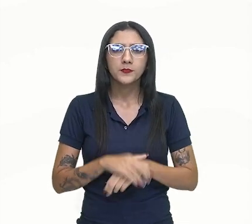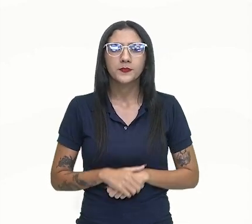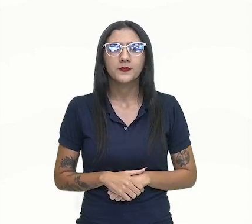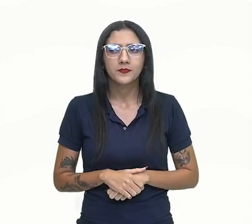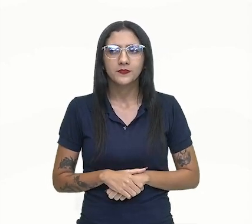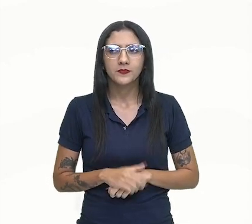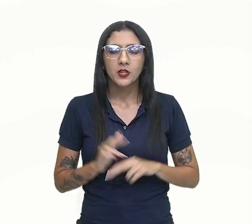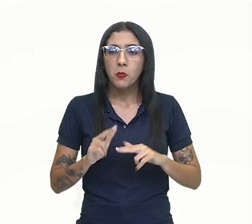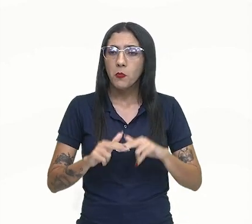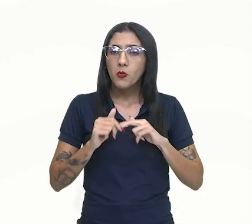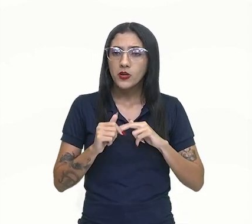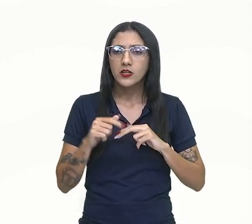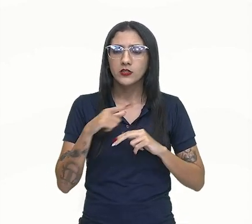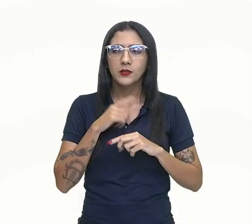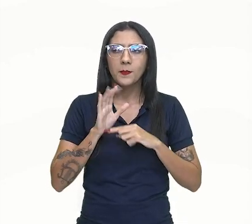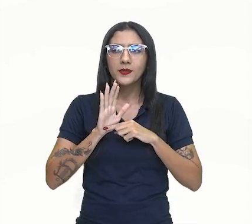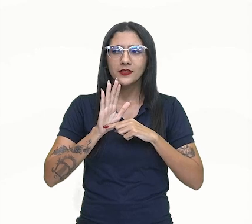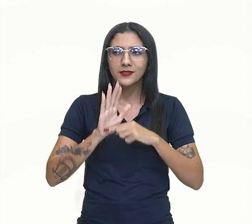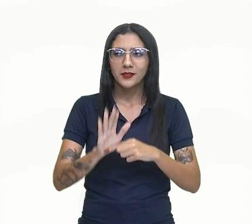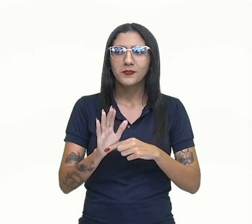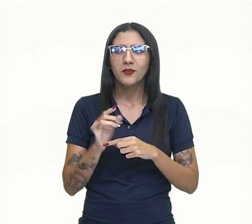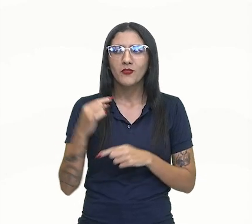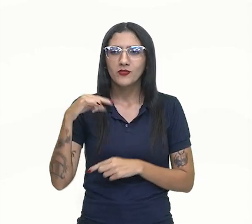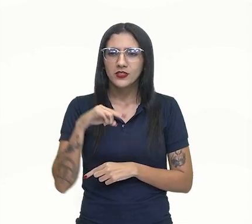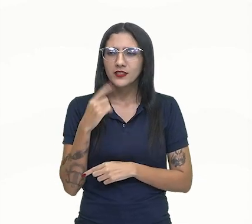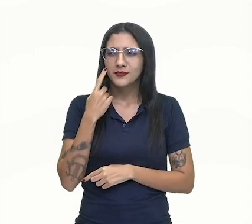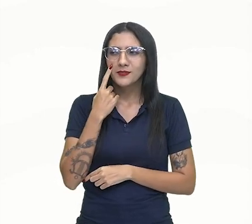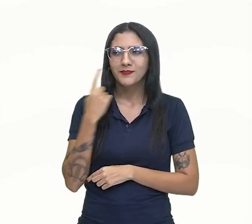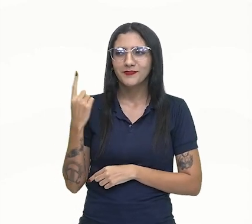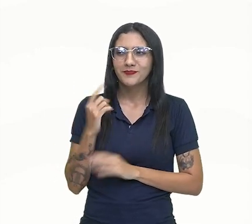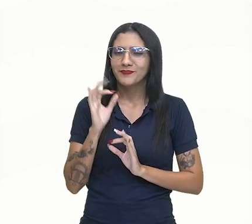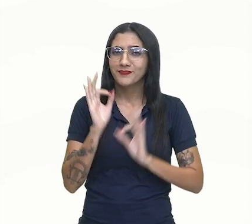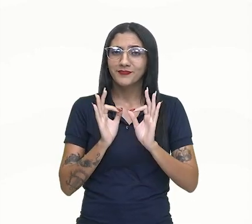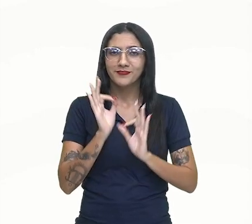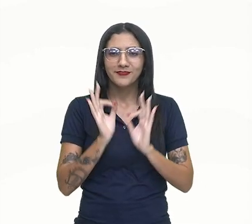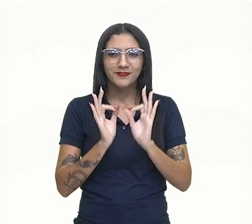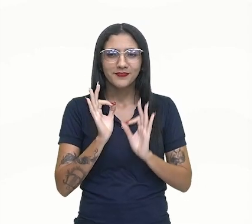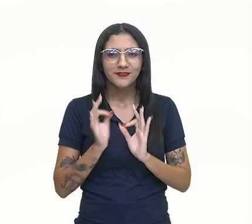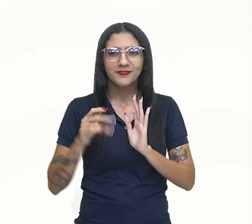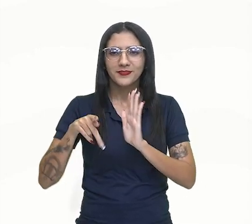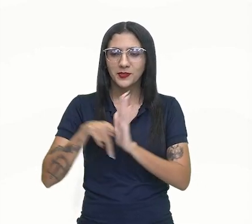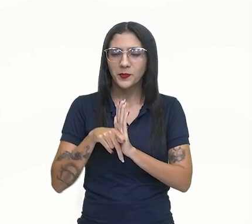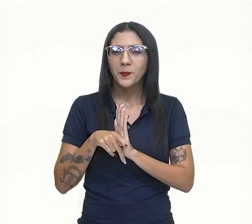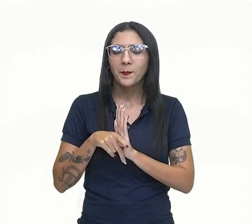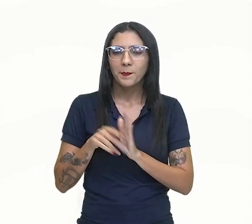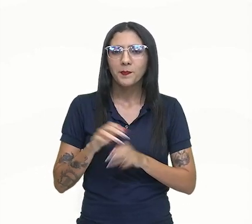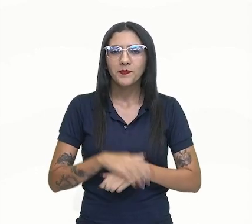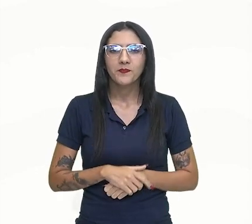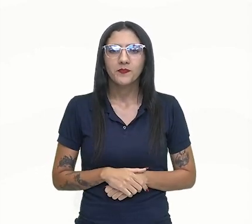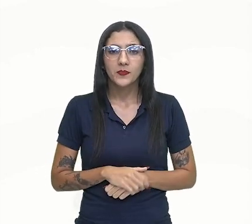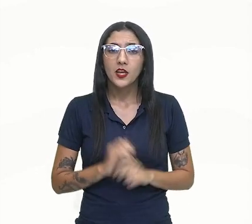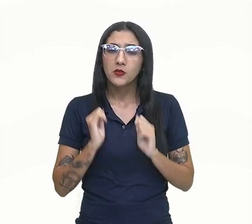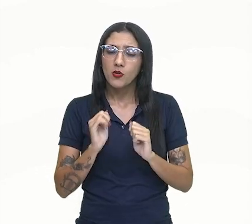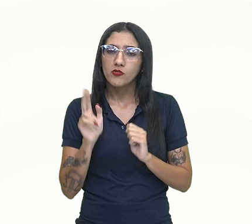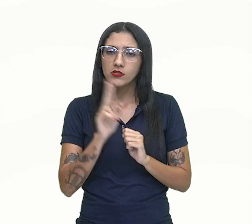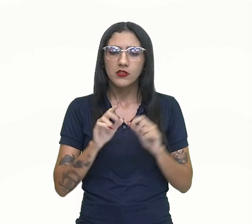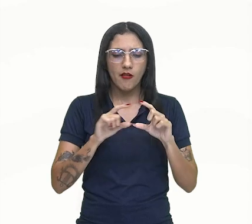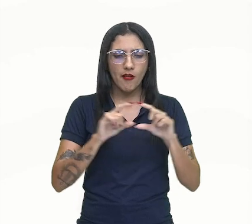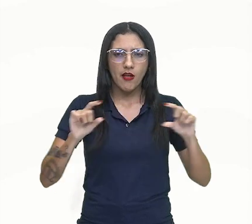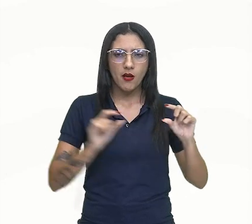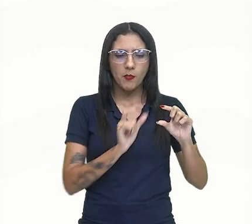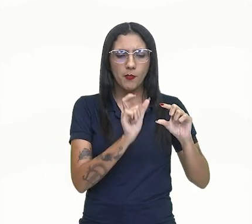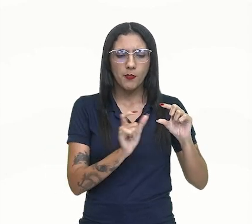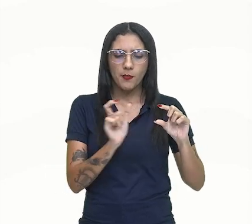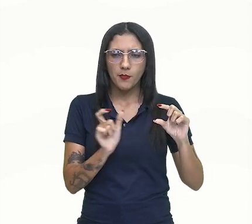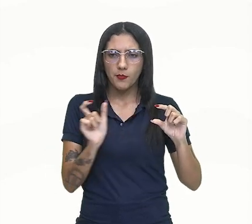trouxe para vocês esse esqueminha de conversão. A gente pode chamar de régua, tá? Régua